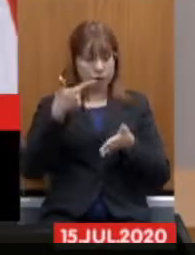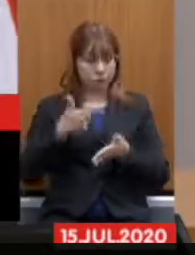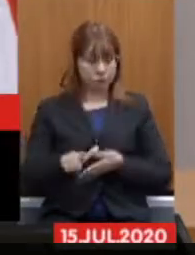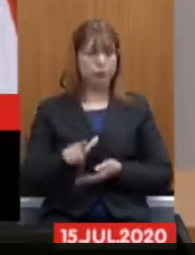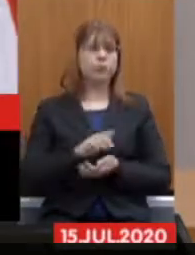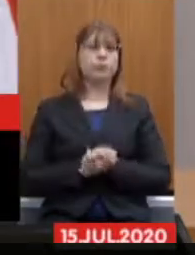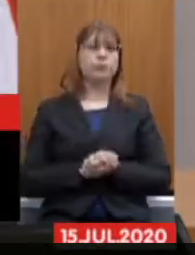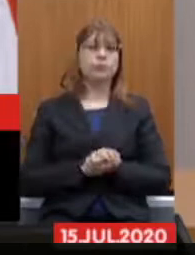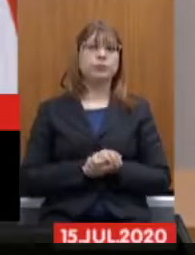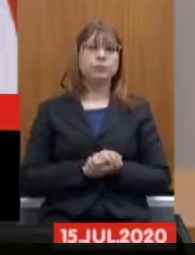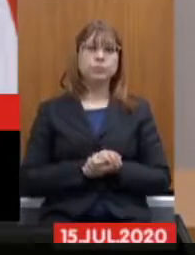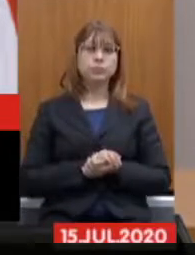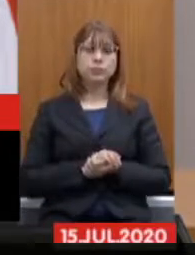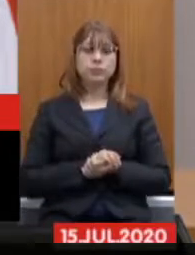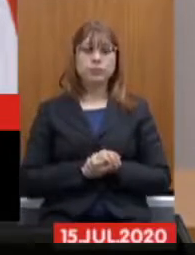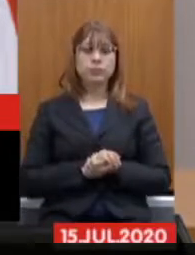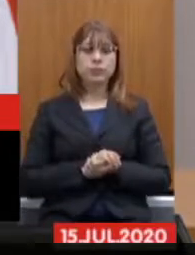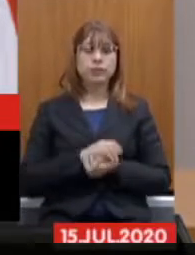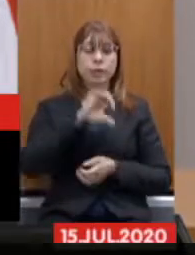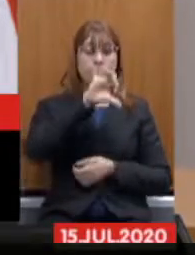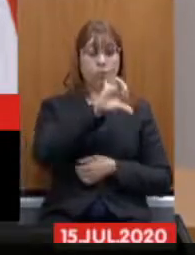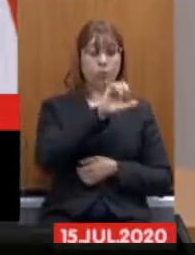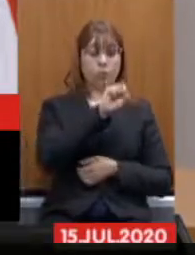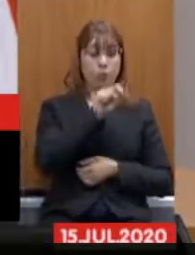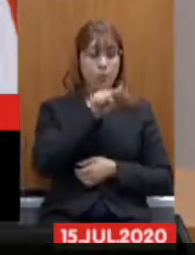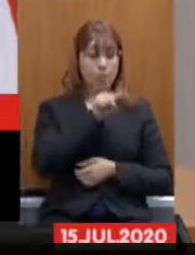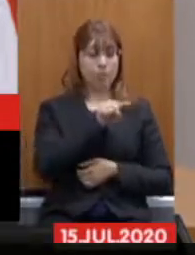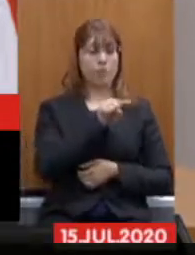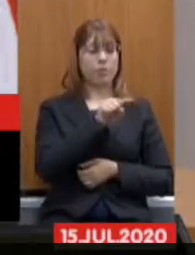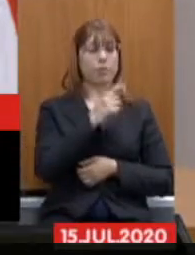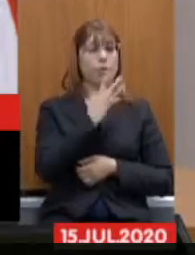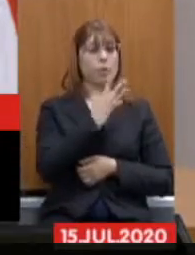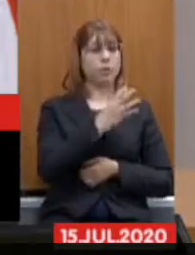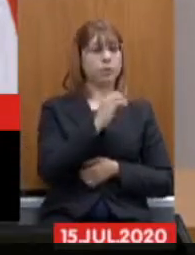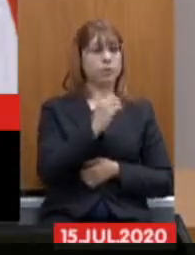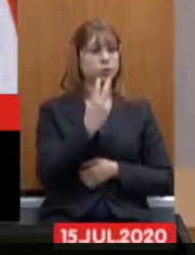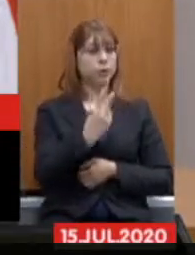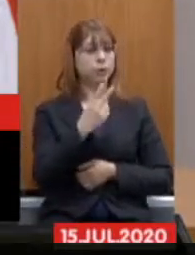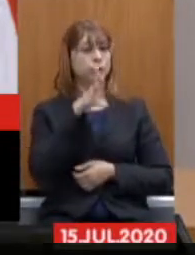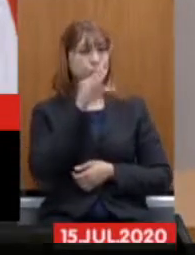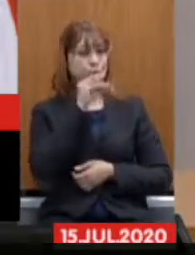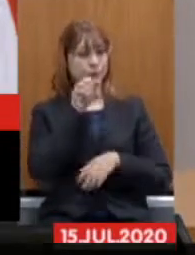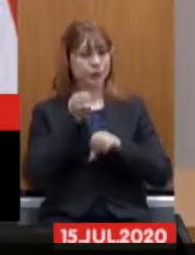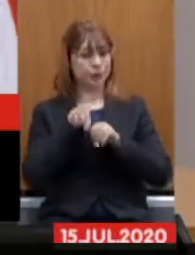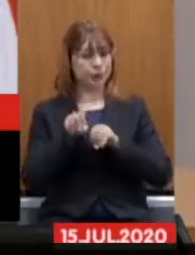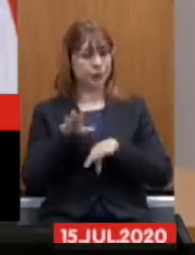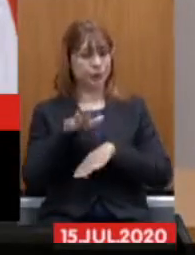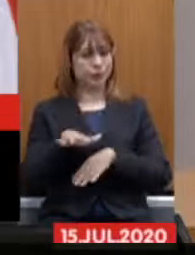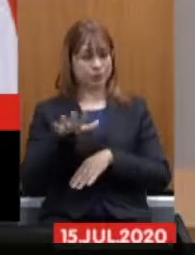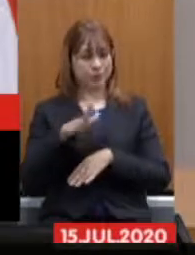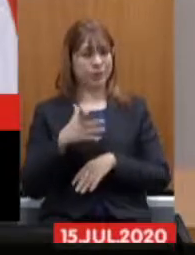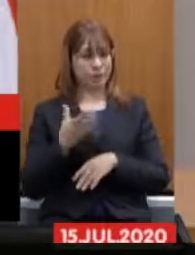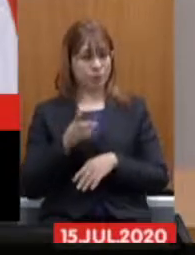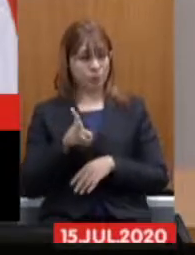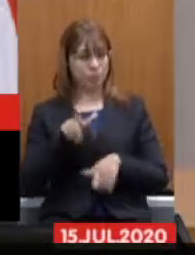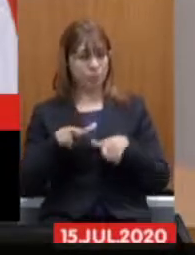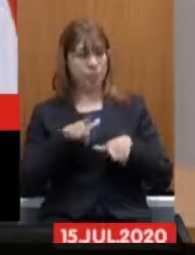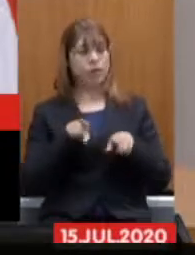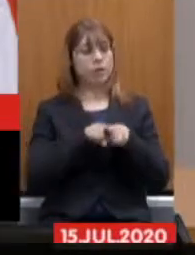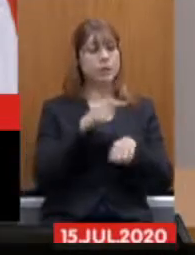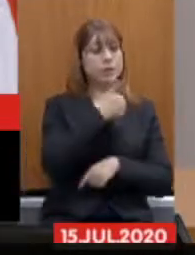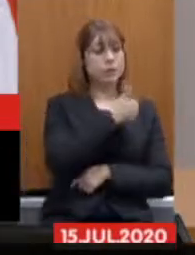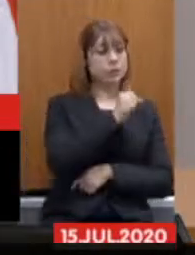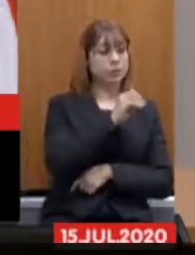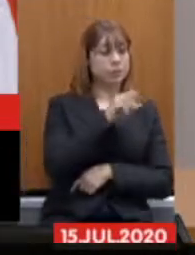novo os números em 98 1402 trabalhadores em educação da ativa e os